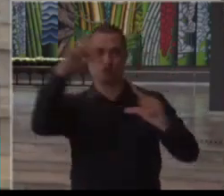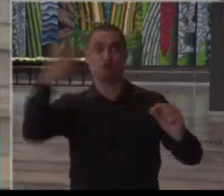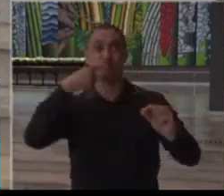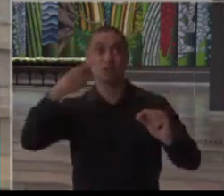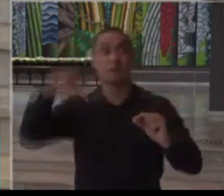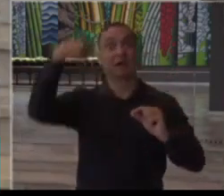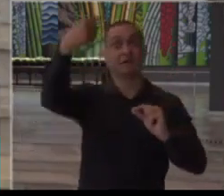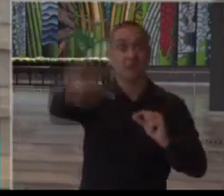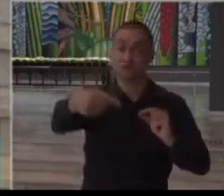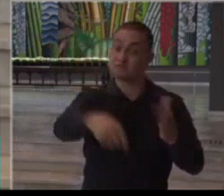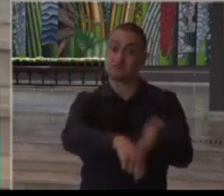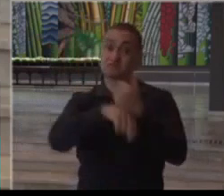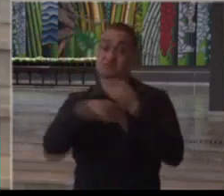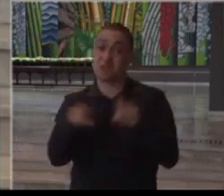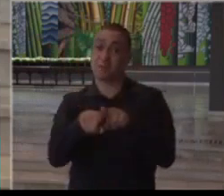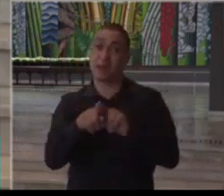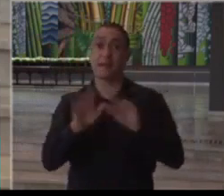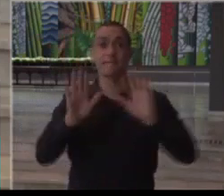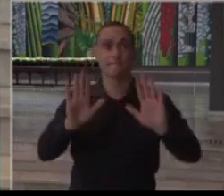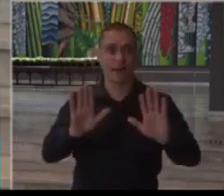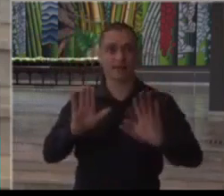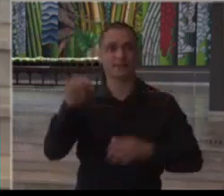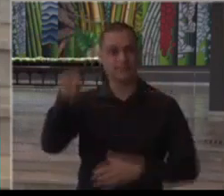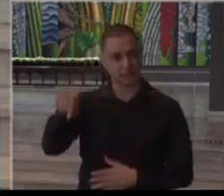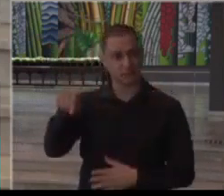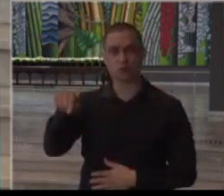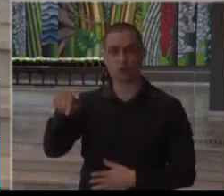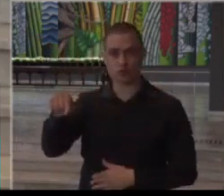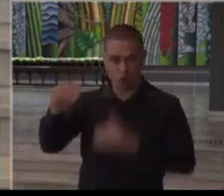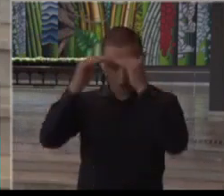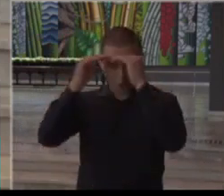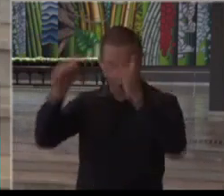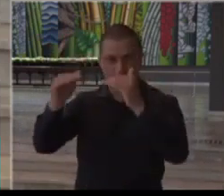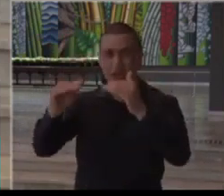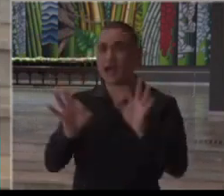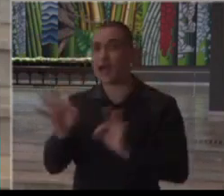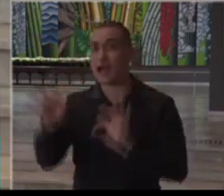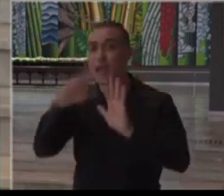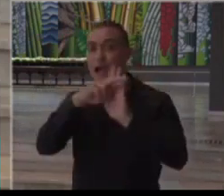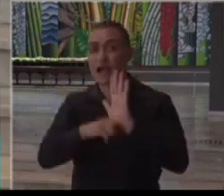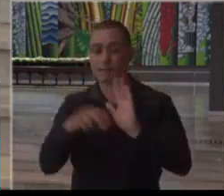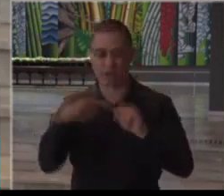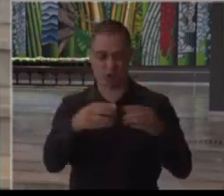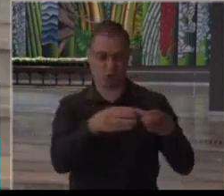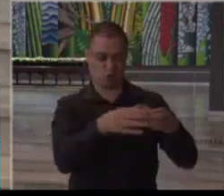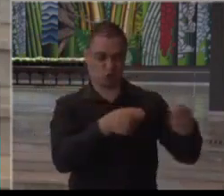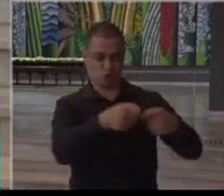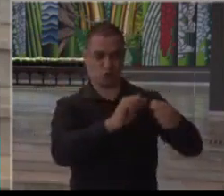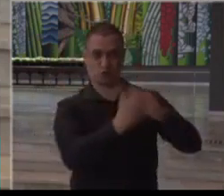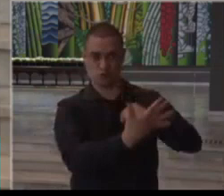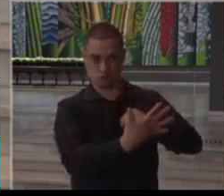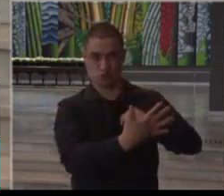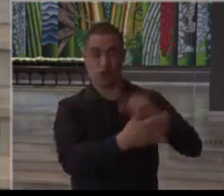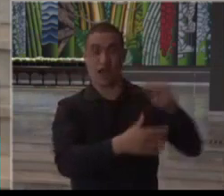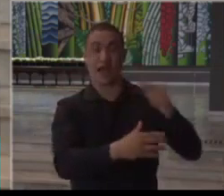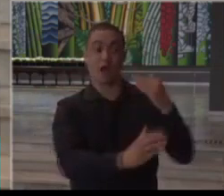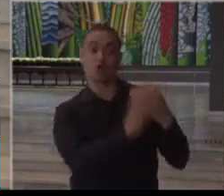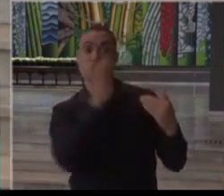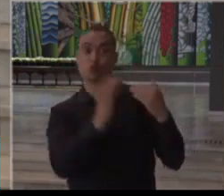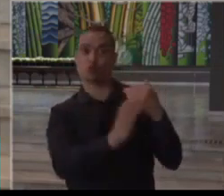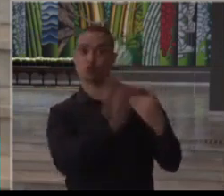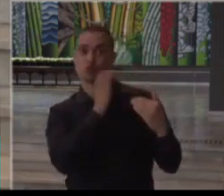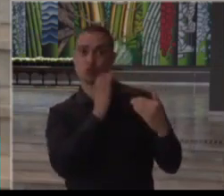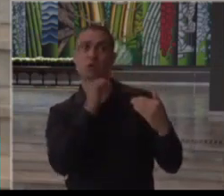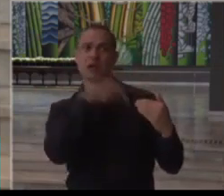classificação na semana que vem também. Mas esse ponto da dinâmica de seguir as nossas regras é importante. O Centro de Contingência é um órgão